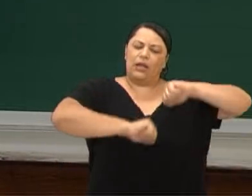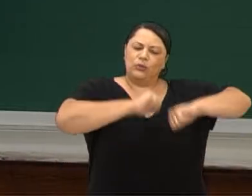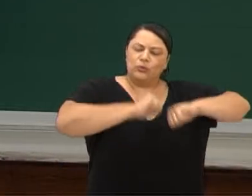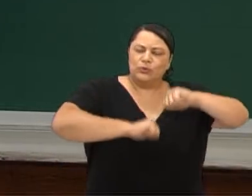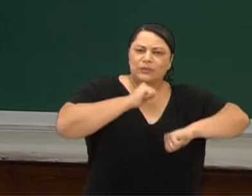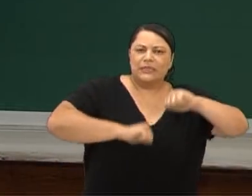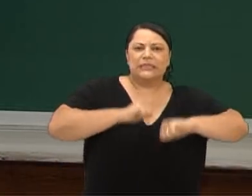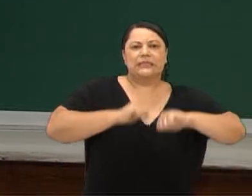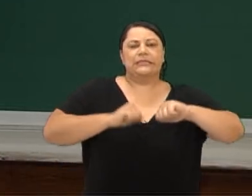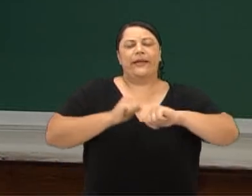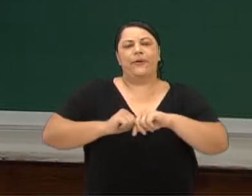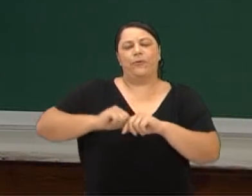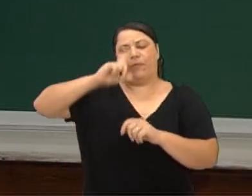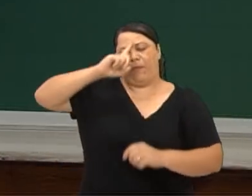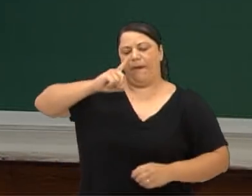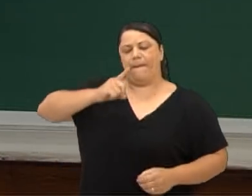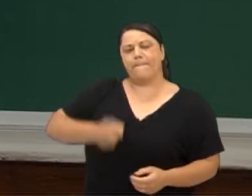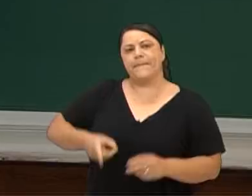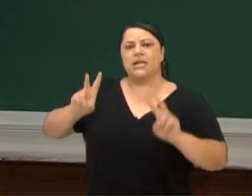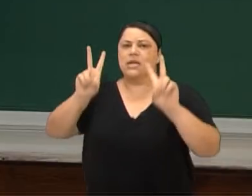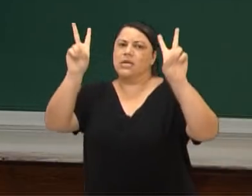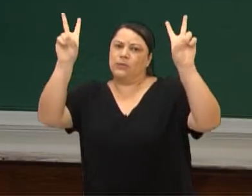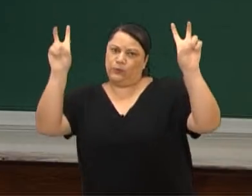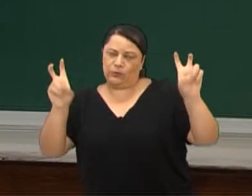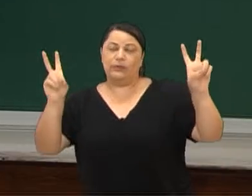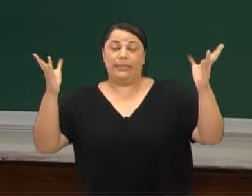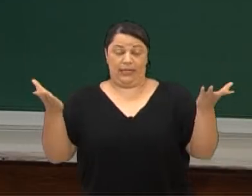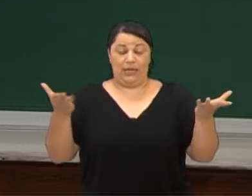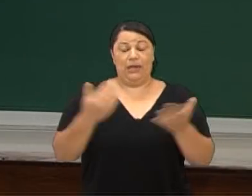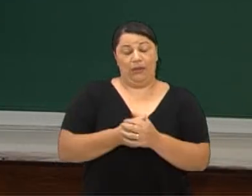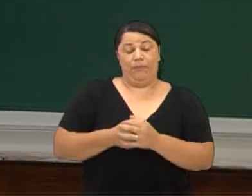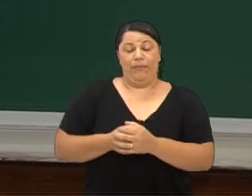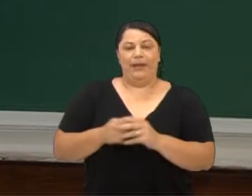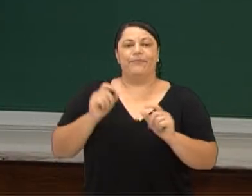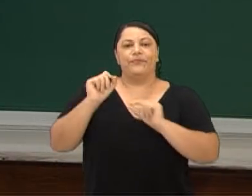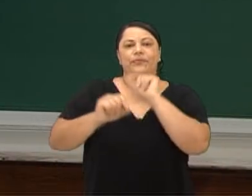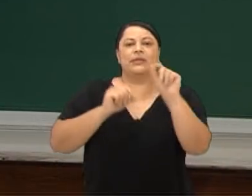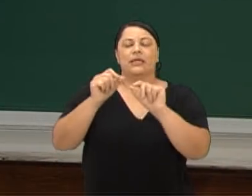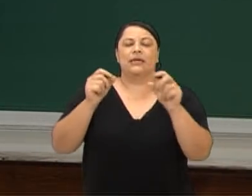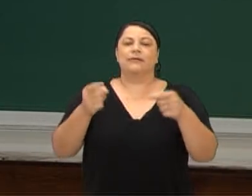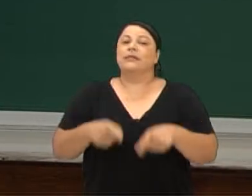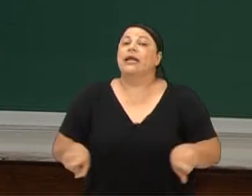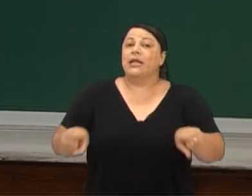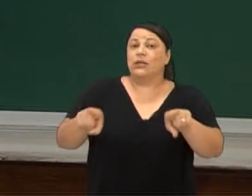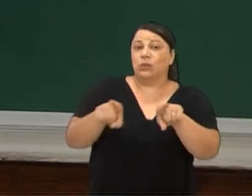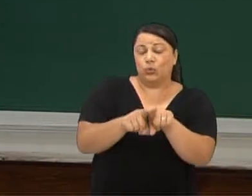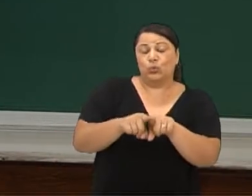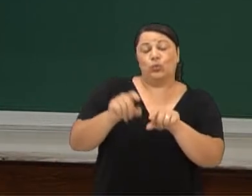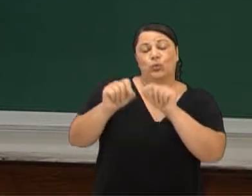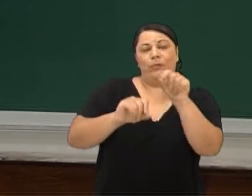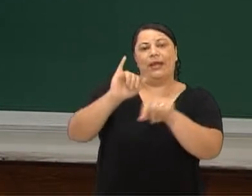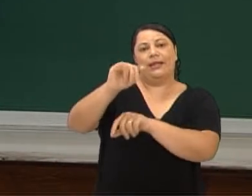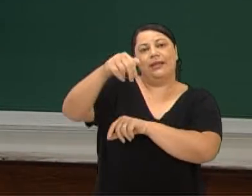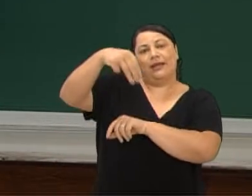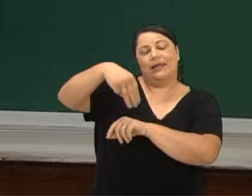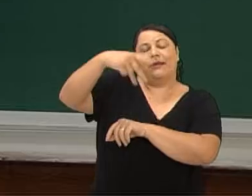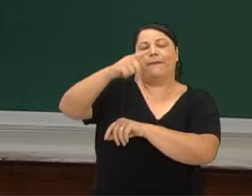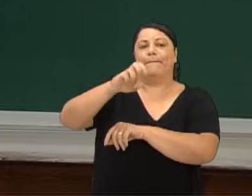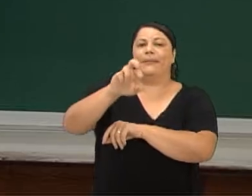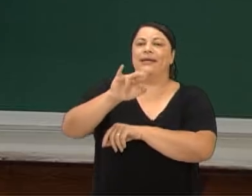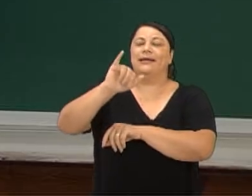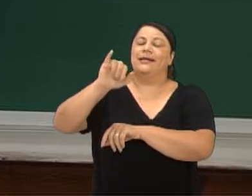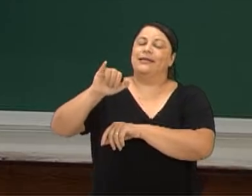Industrialização, imperialismo e resistência. Retomada imperialismo. Muito bem, essa é uma aula onde nós vamos